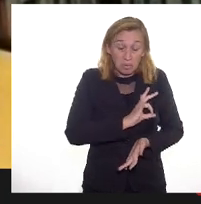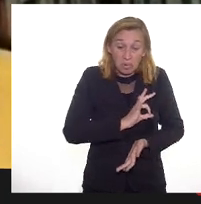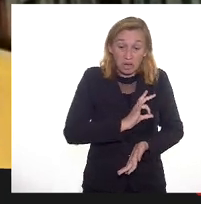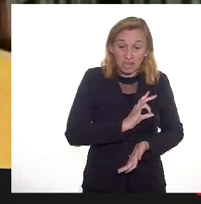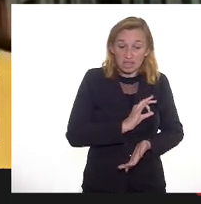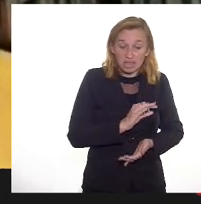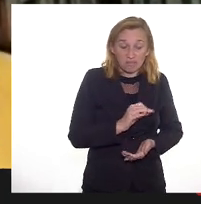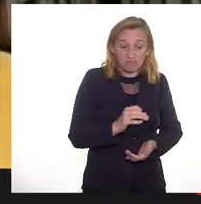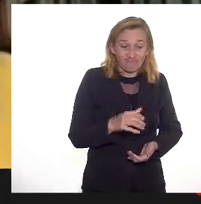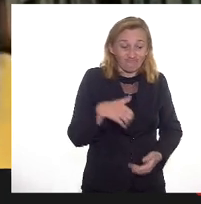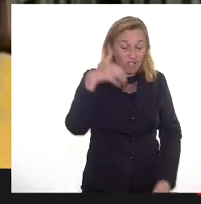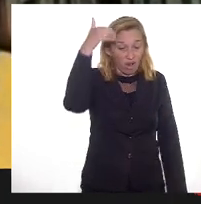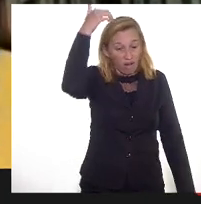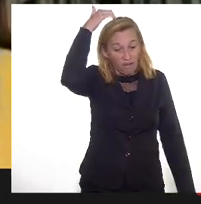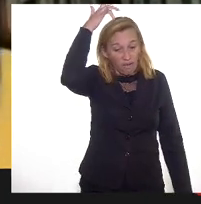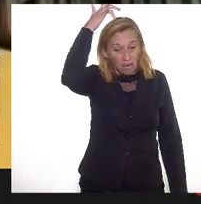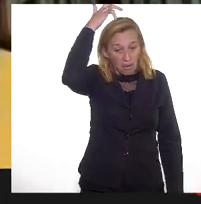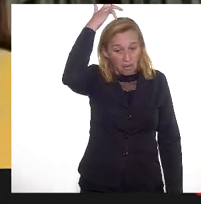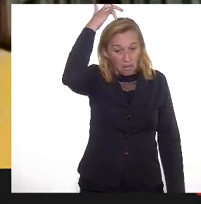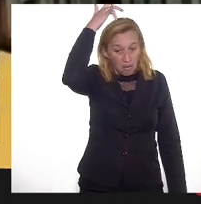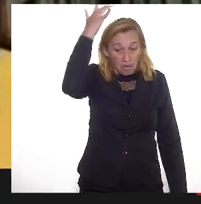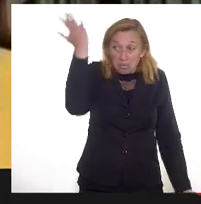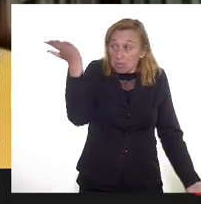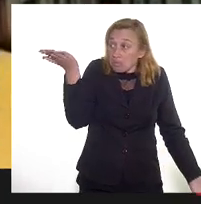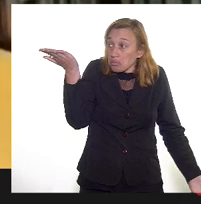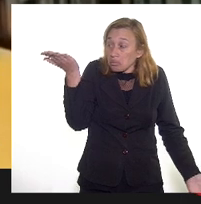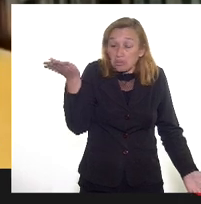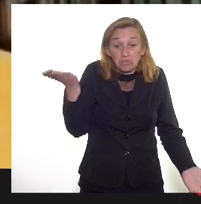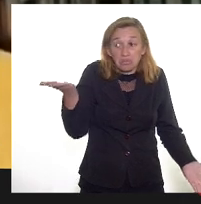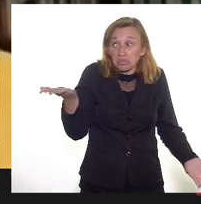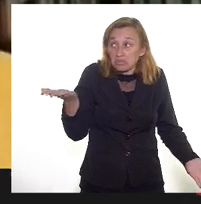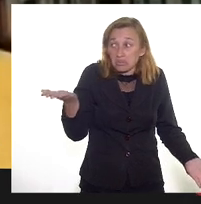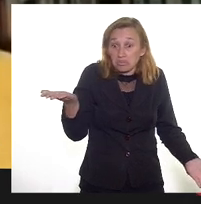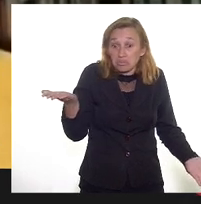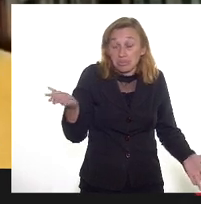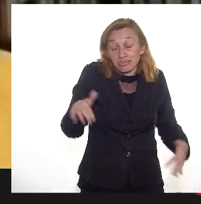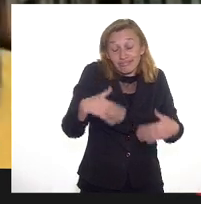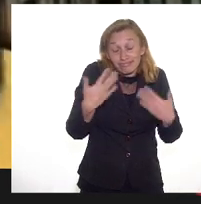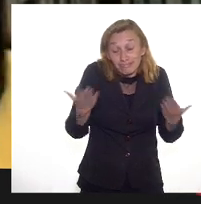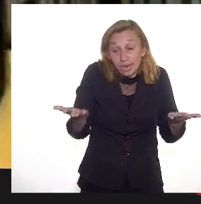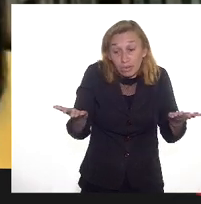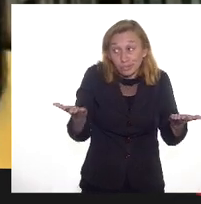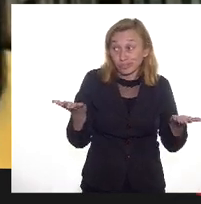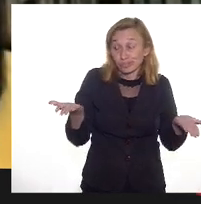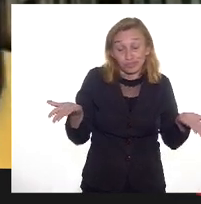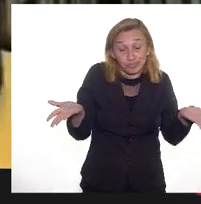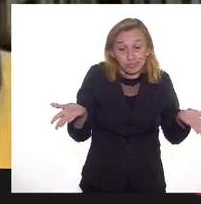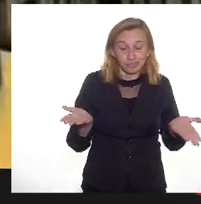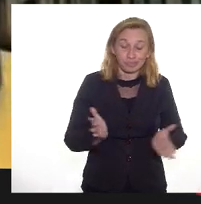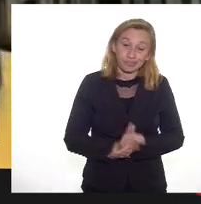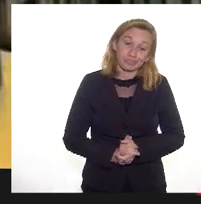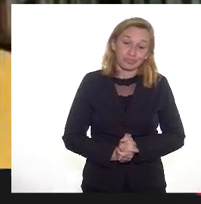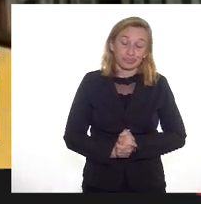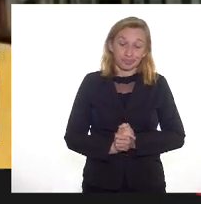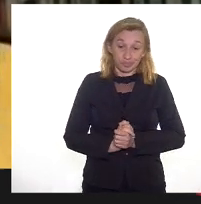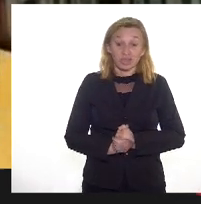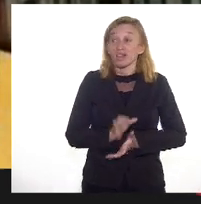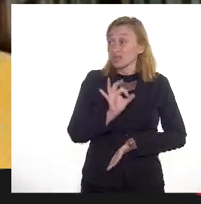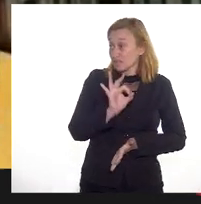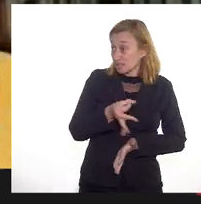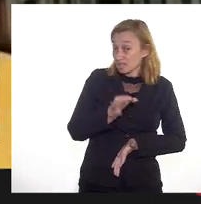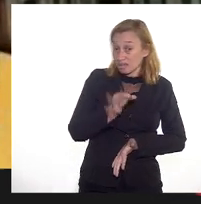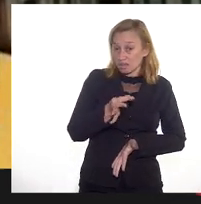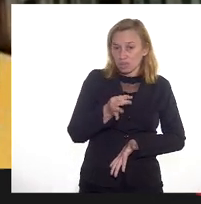de relatos de algumas tentativas frustradas, né? E que, de fato,